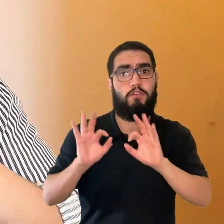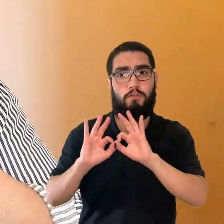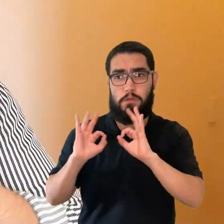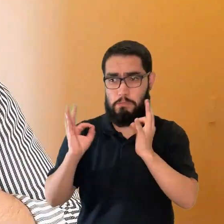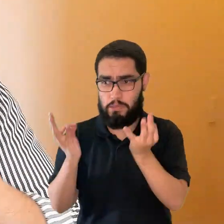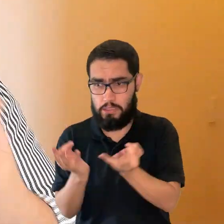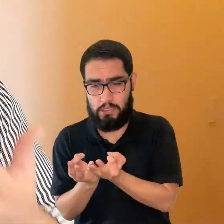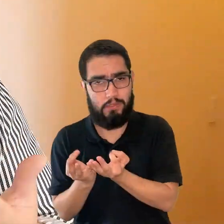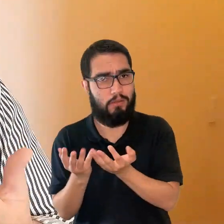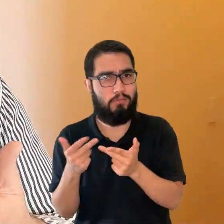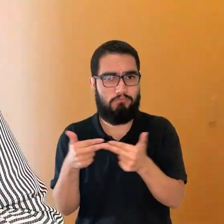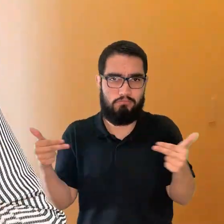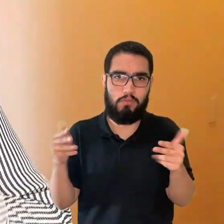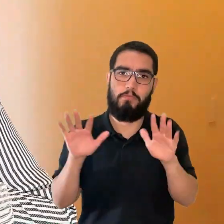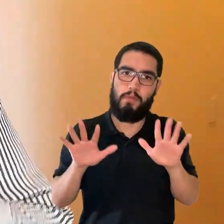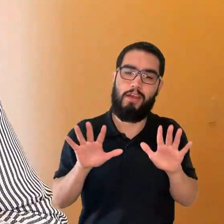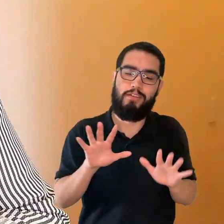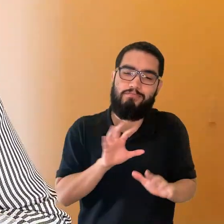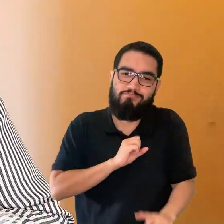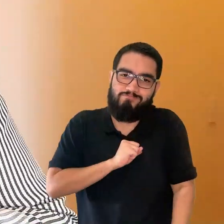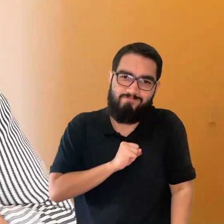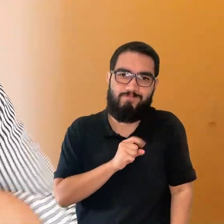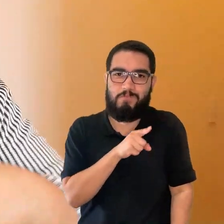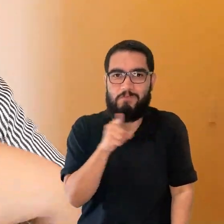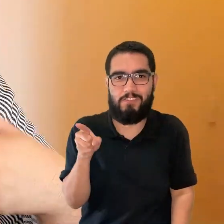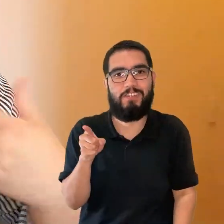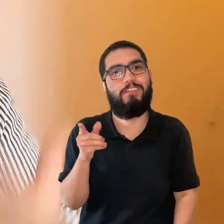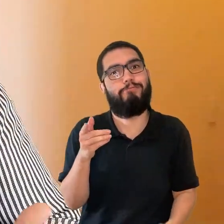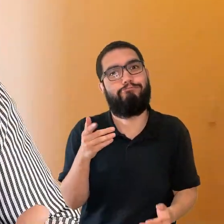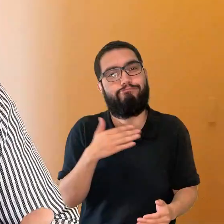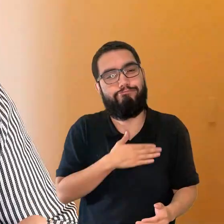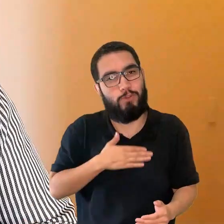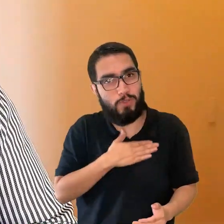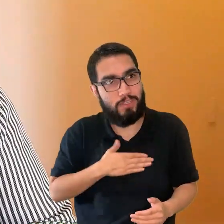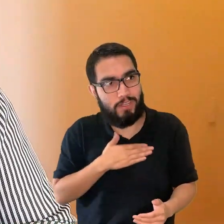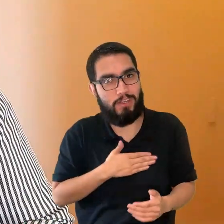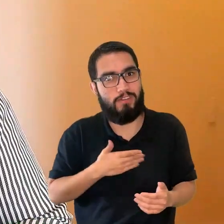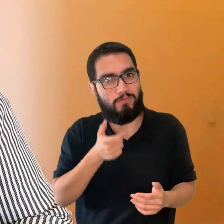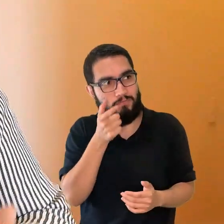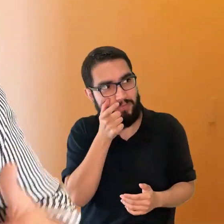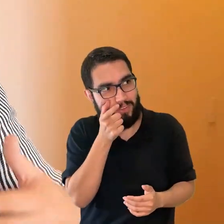produção, empenho das famílias, mas eu espero muito que vocês estejam gostando